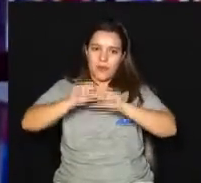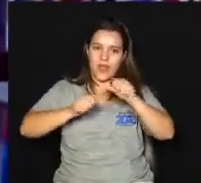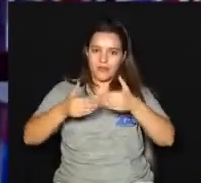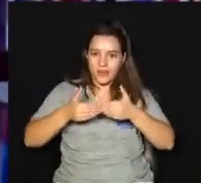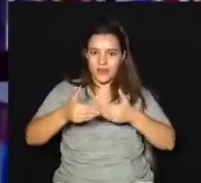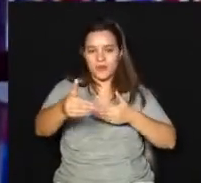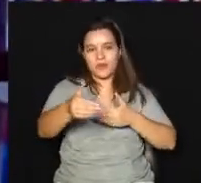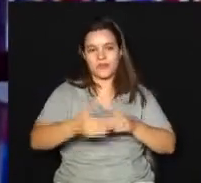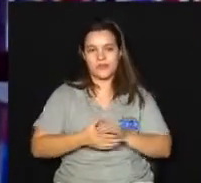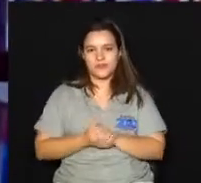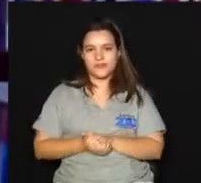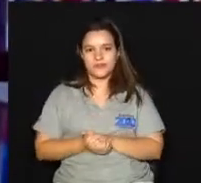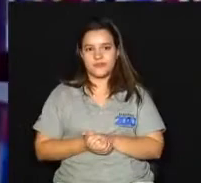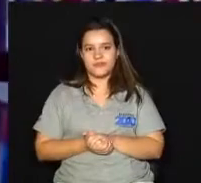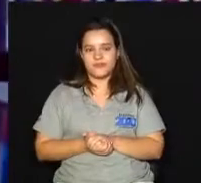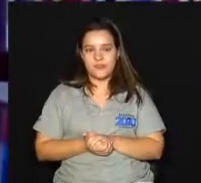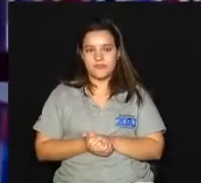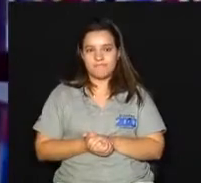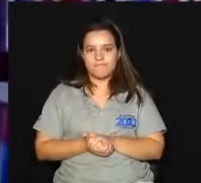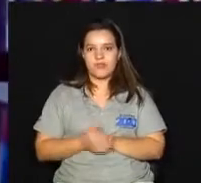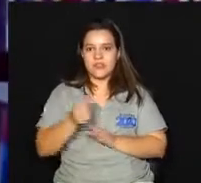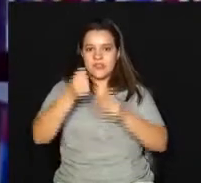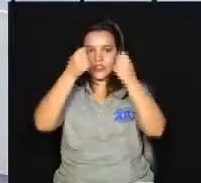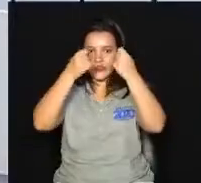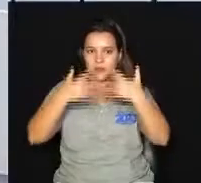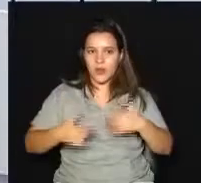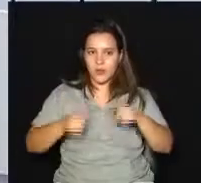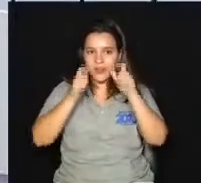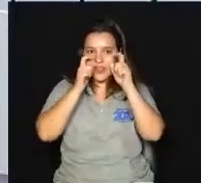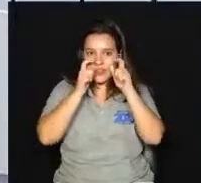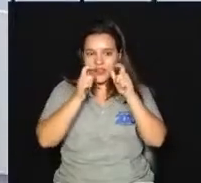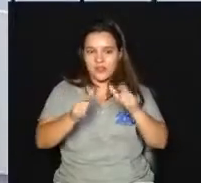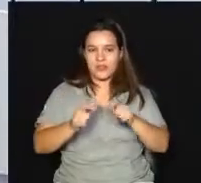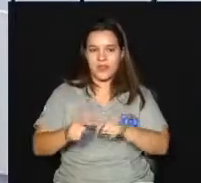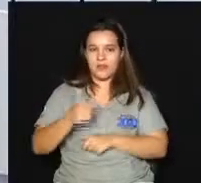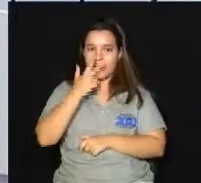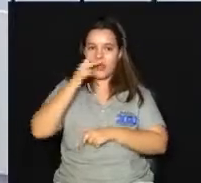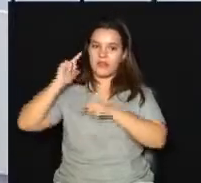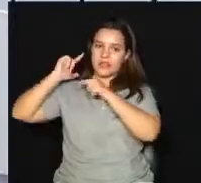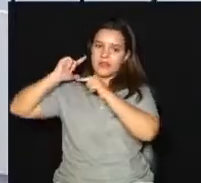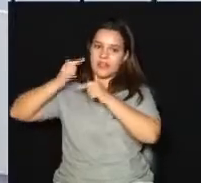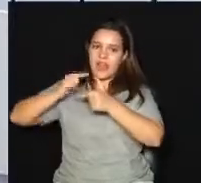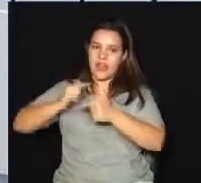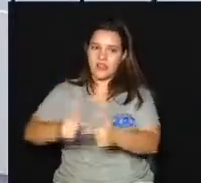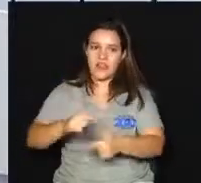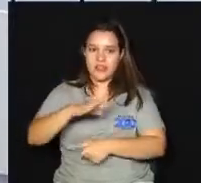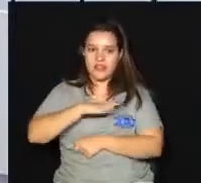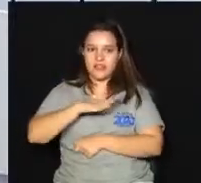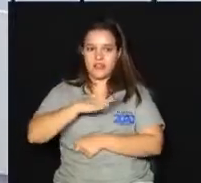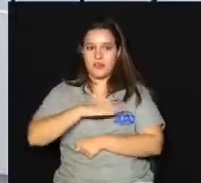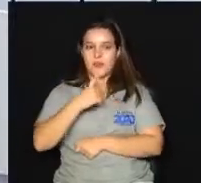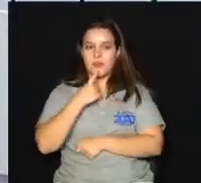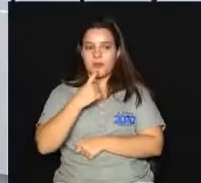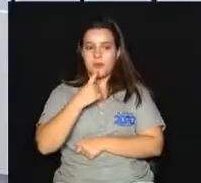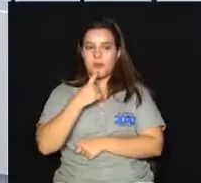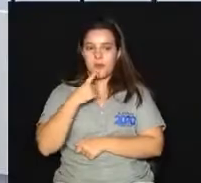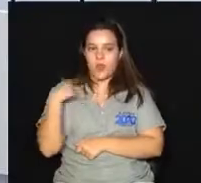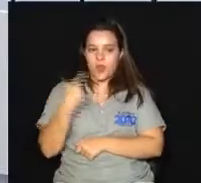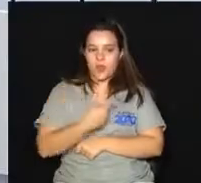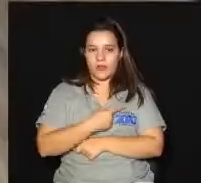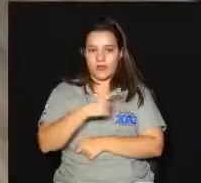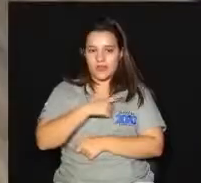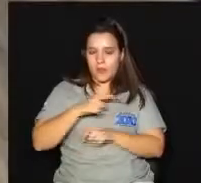frente. Ô Paulo, isso que você citou é muito interessante, né? Tradicionalmente, na nossa cidade, nós temos